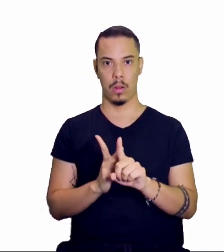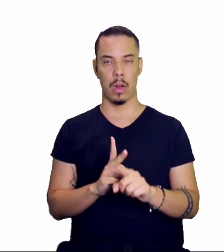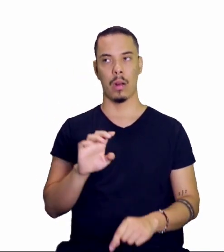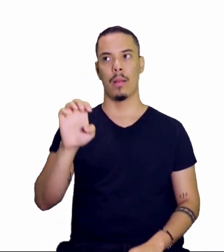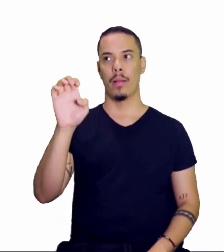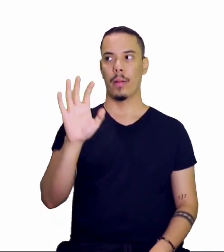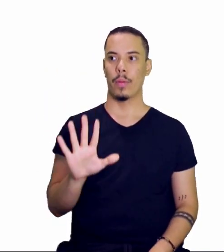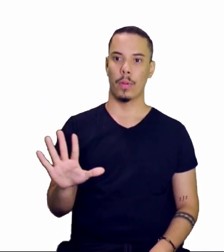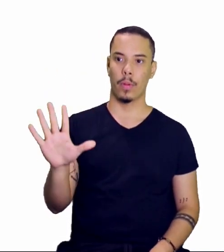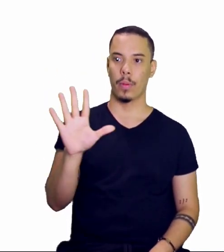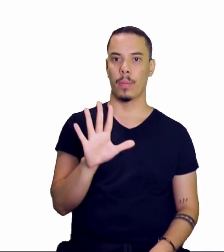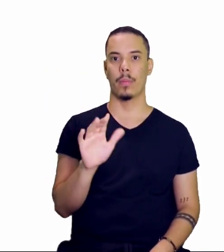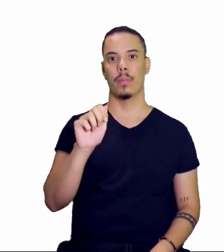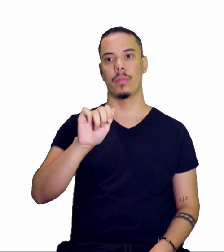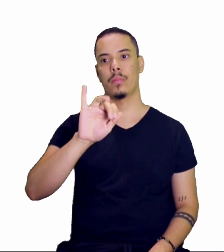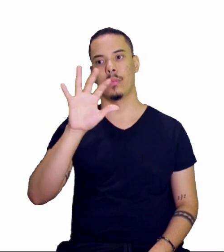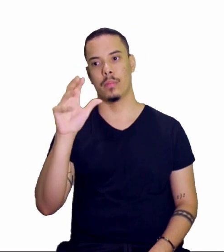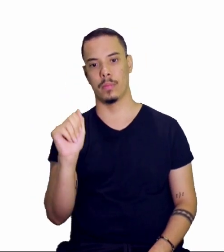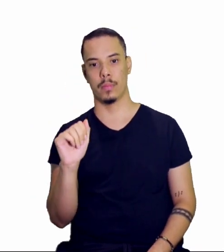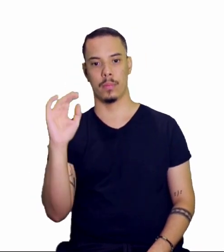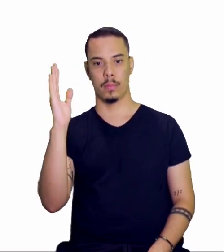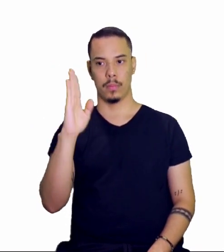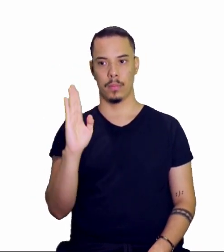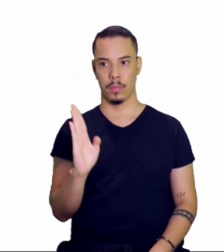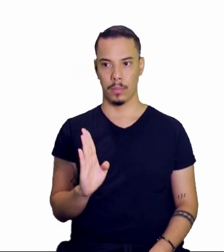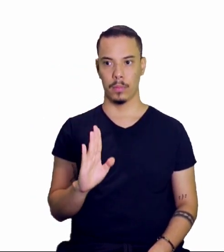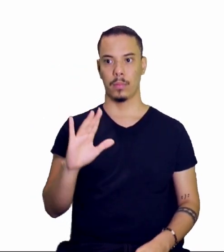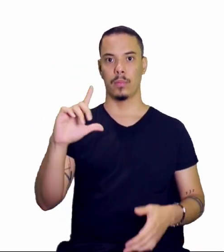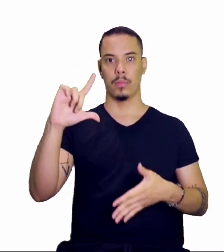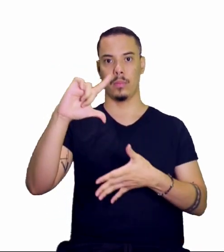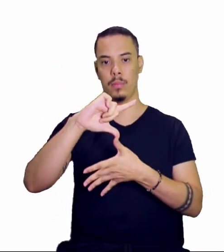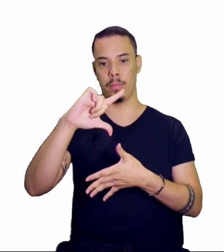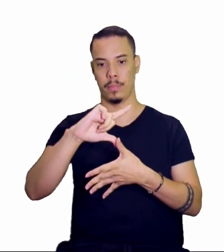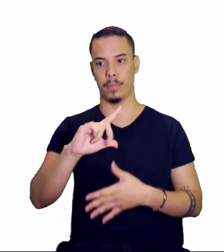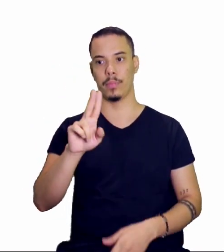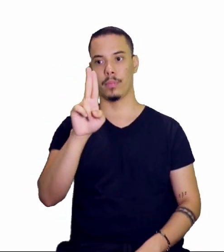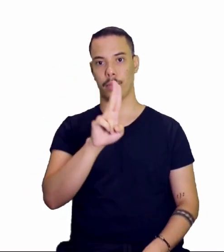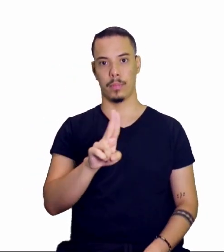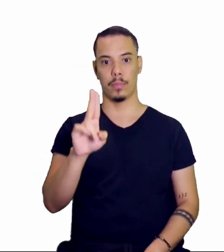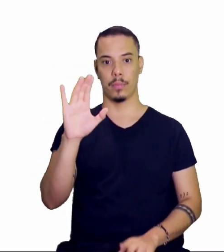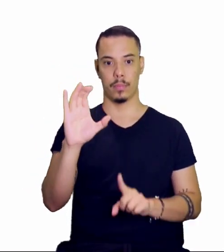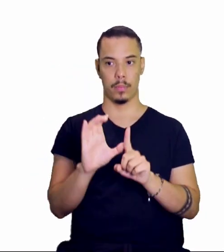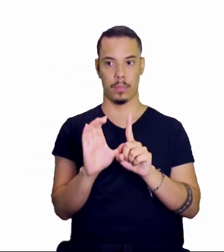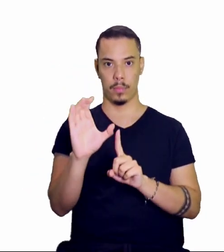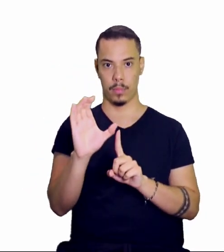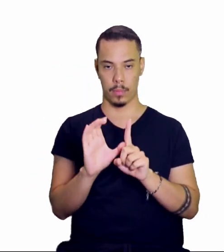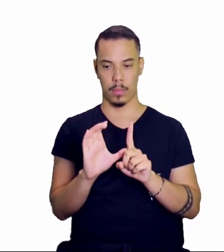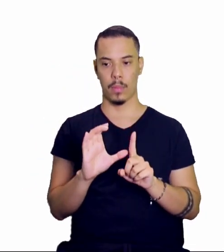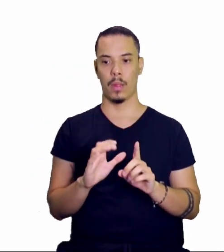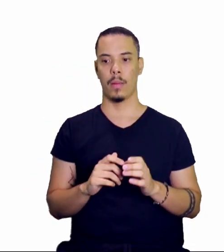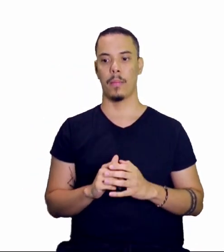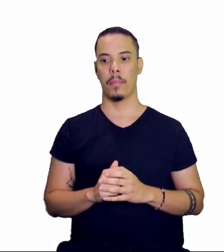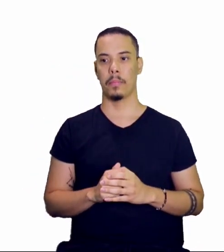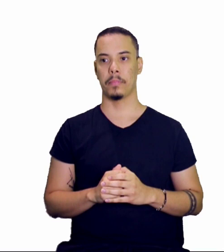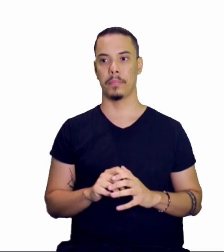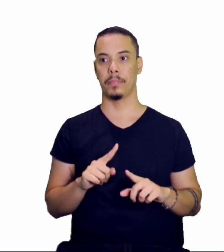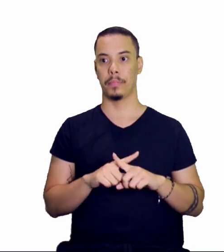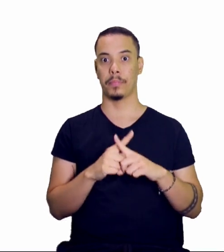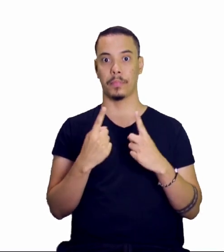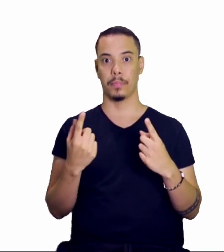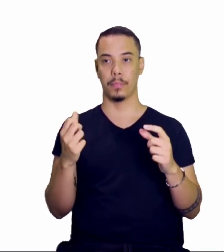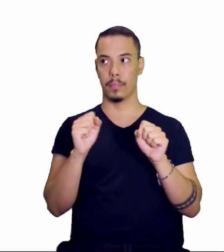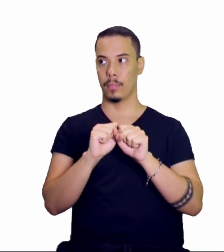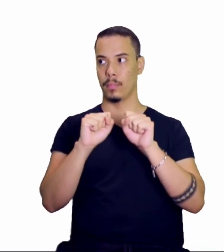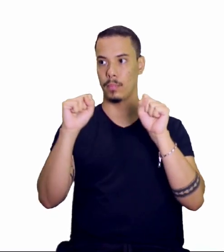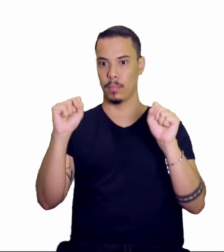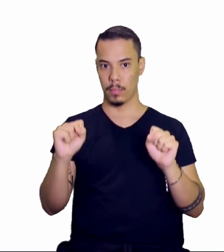Europa, a Ásia e o Brasil, a América aqui Latina, utiliza o Celsius. Exatamente. Mas no sistema,